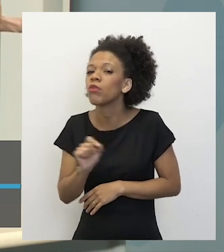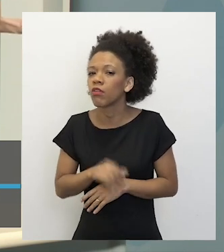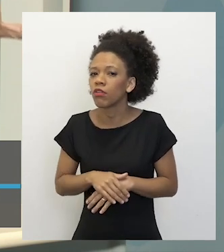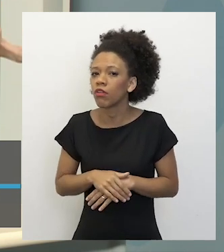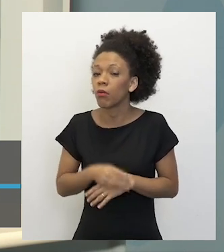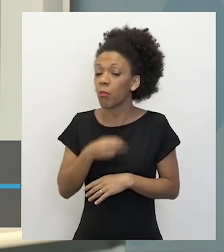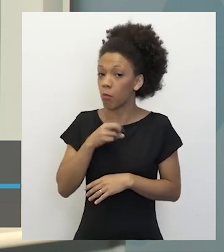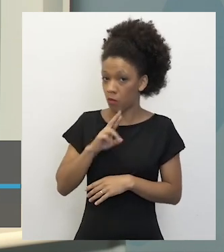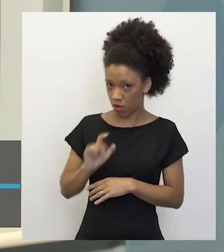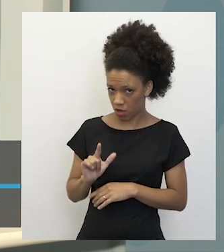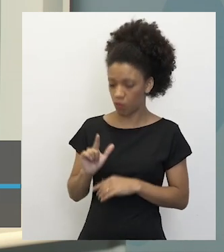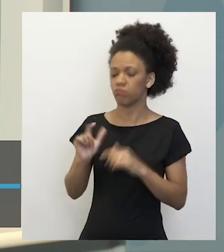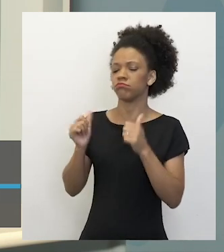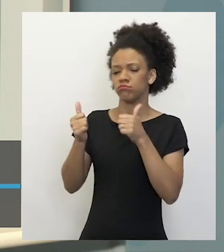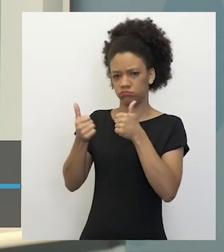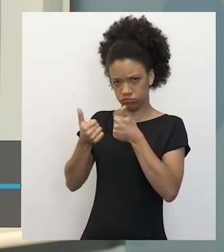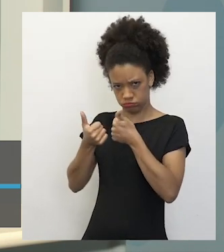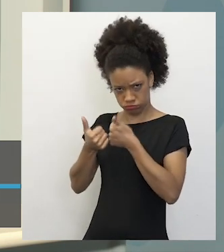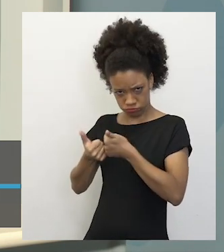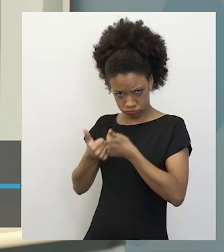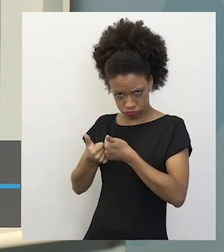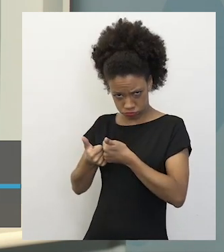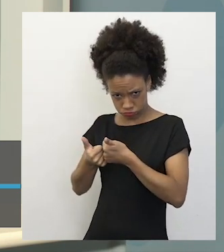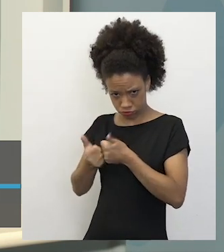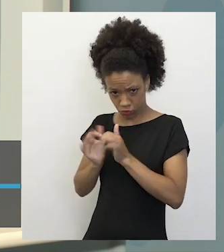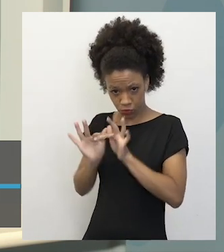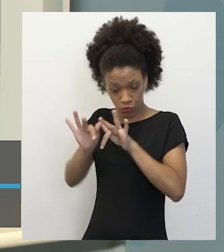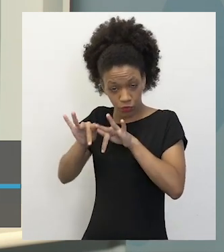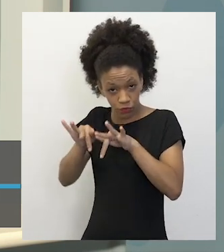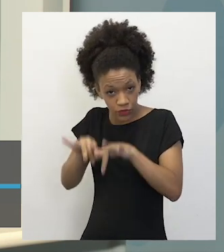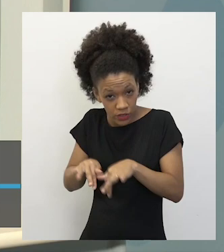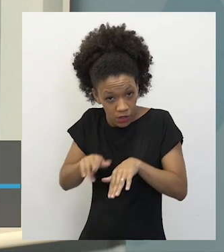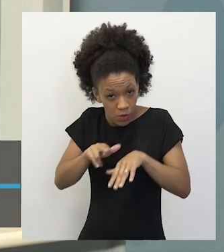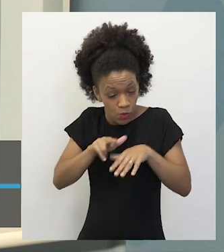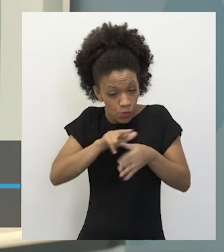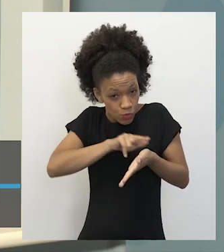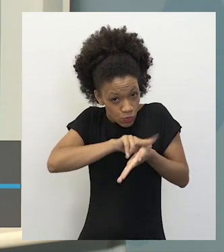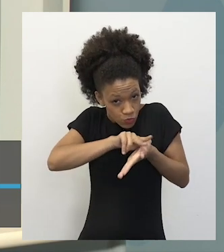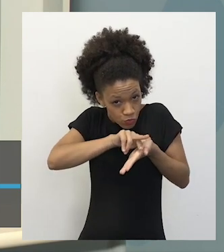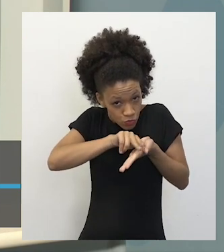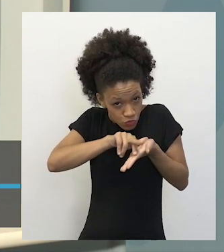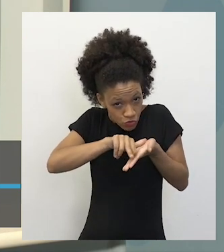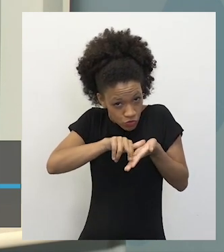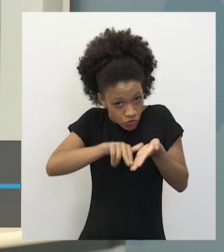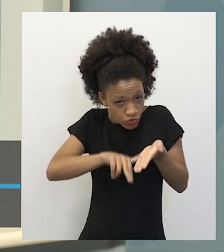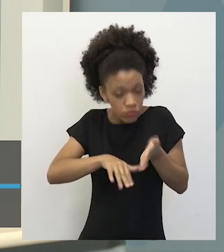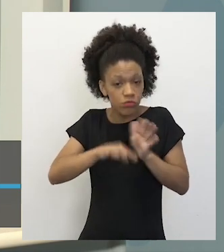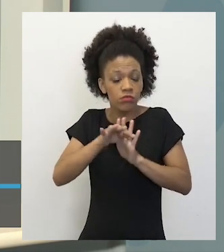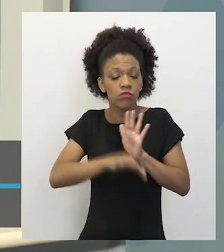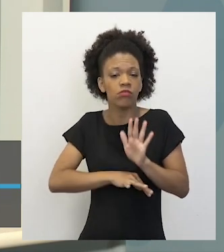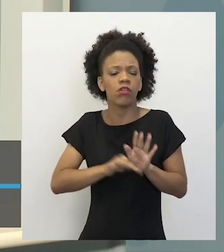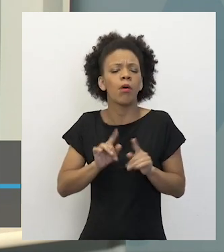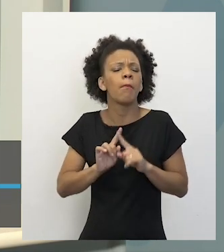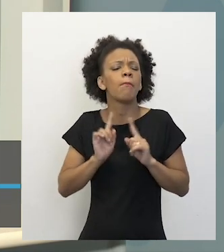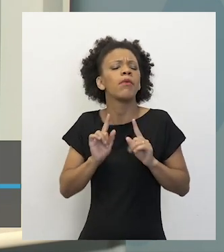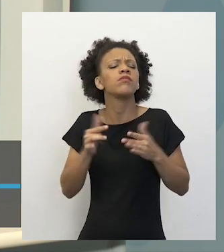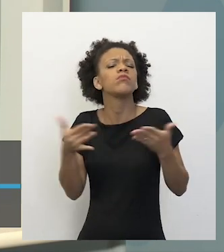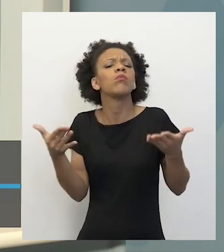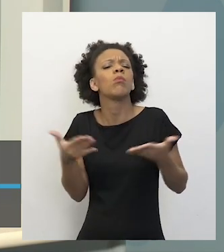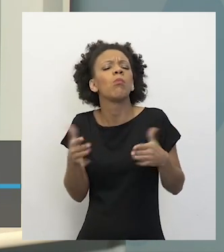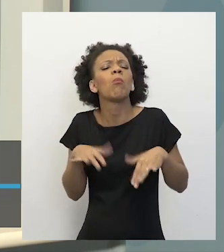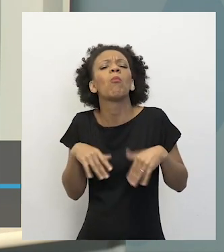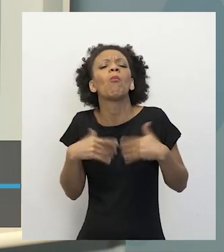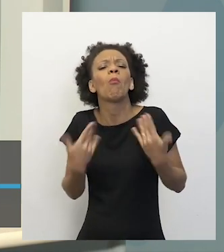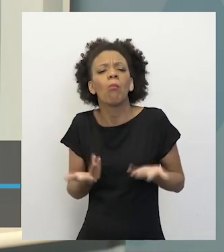moral. Muito Esse bem. ensinamento que vem no final do gênero textual que é a 9 agora. Qual é o gênero textual, então,